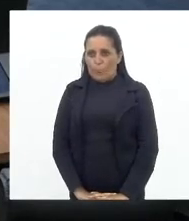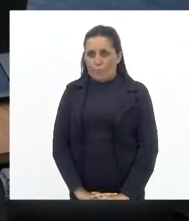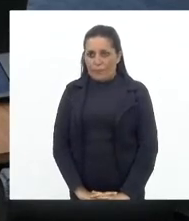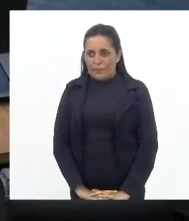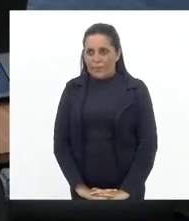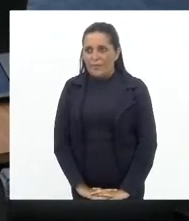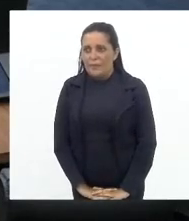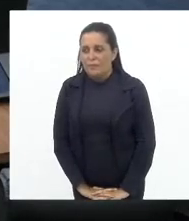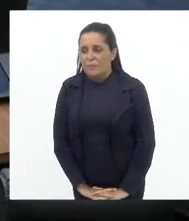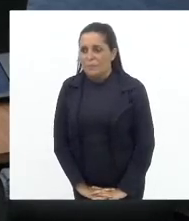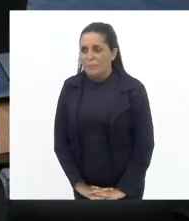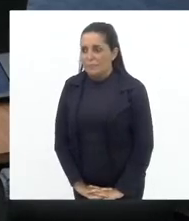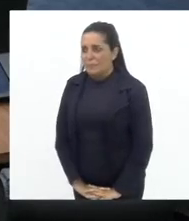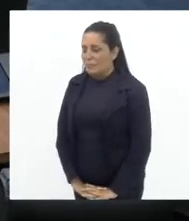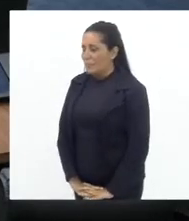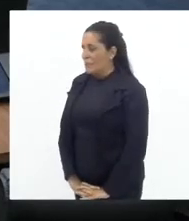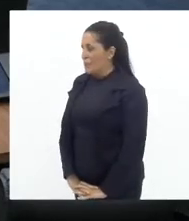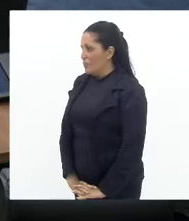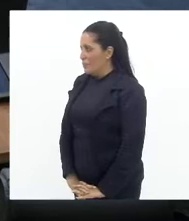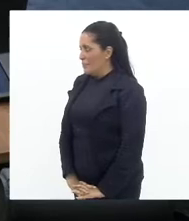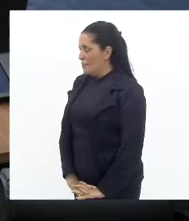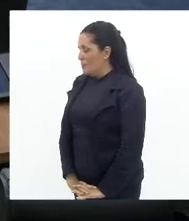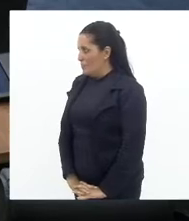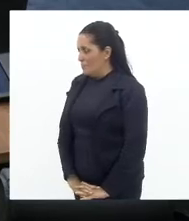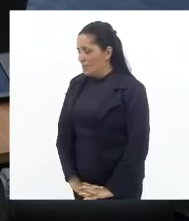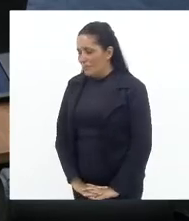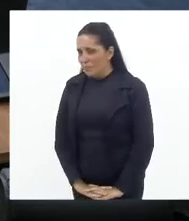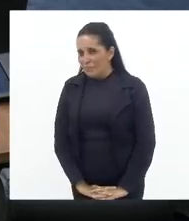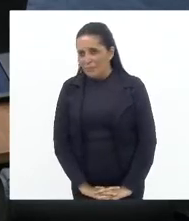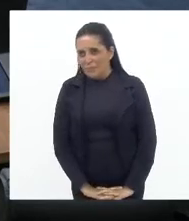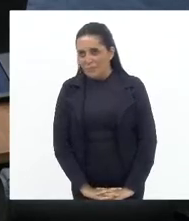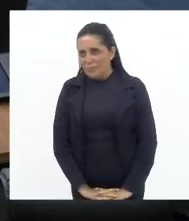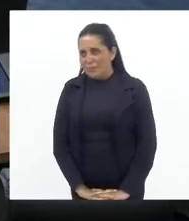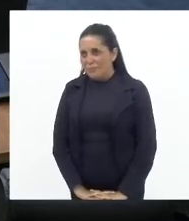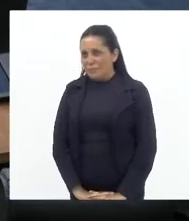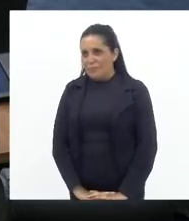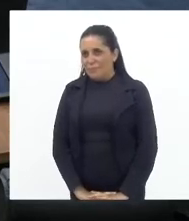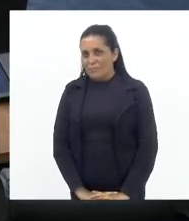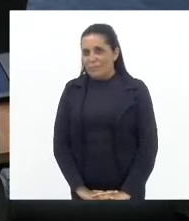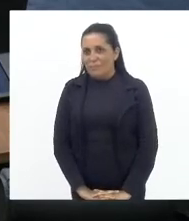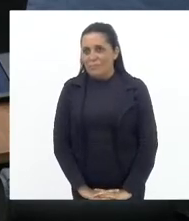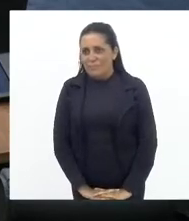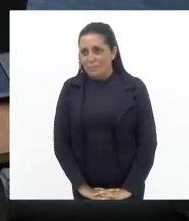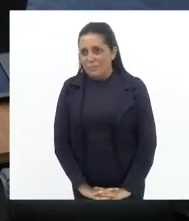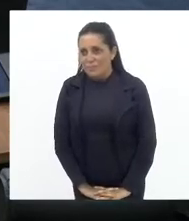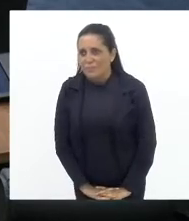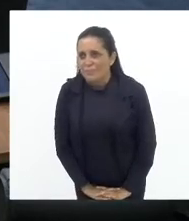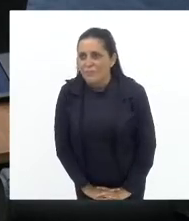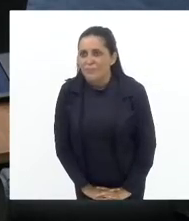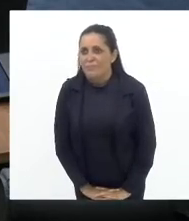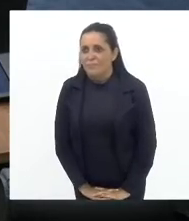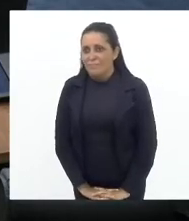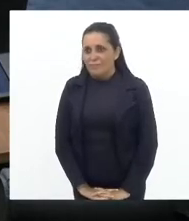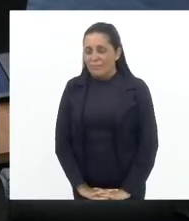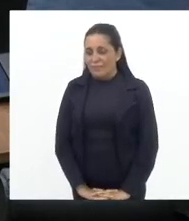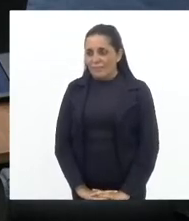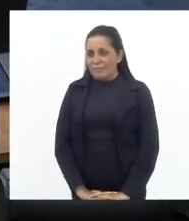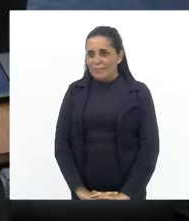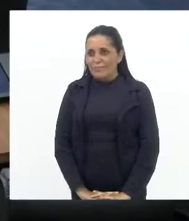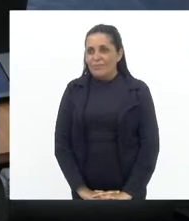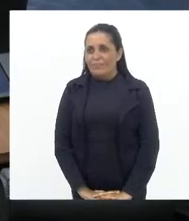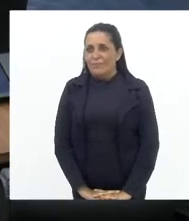tenha a bondade e o cada vez aprendo com seus não eu aprendo com sua excelência porque eu tô com